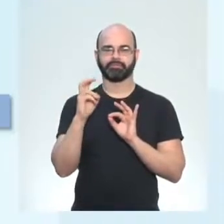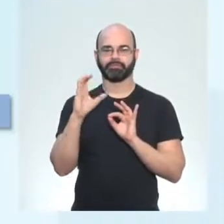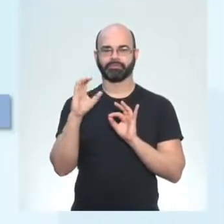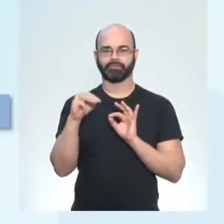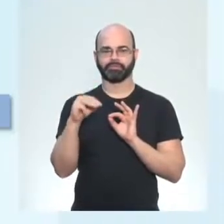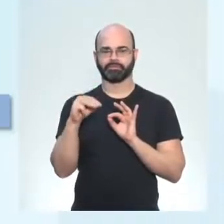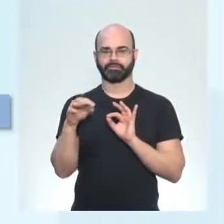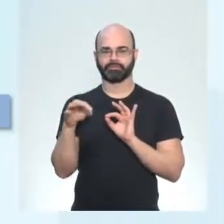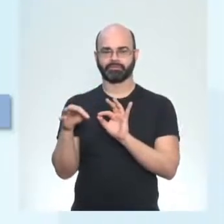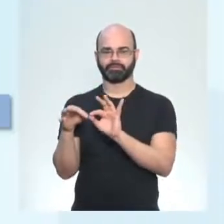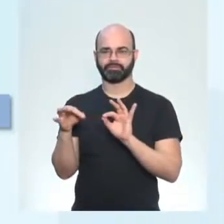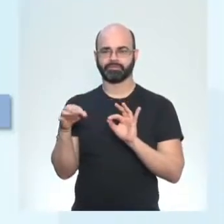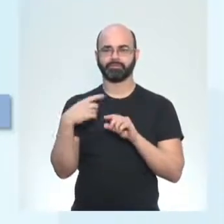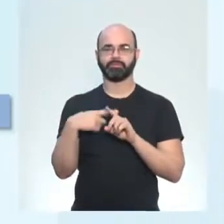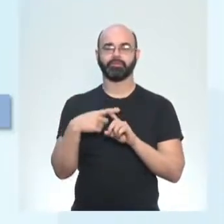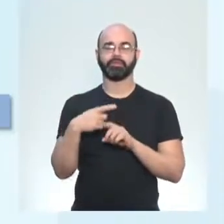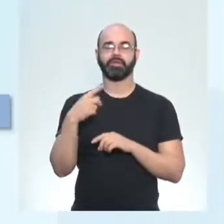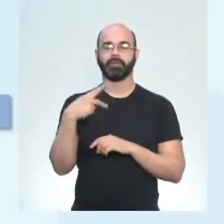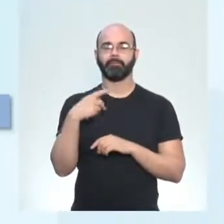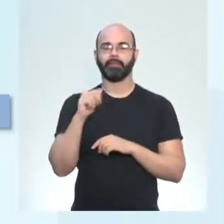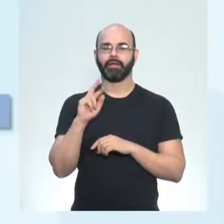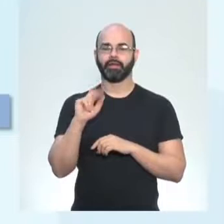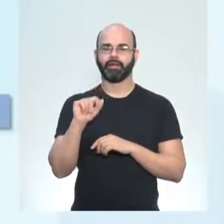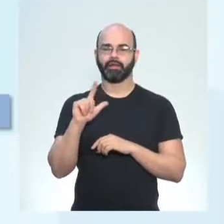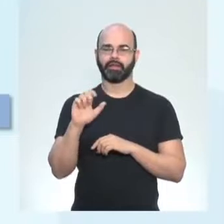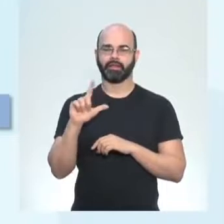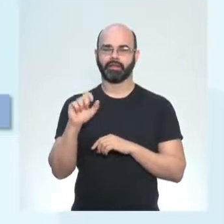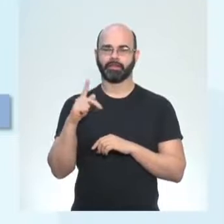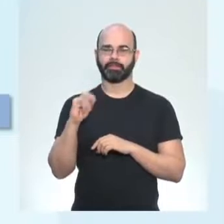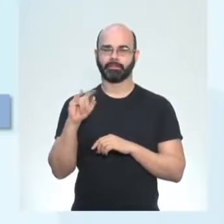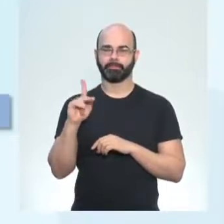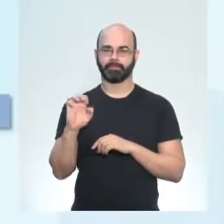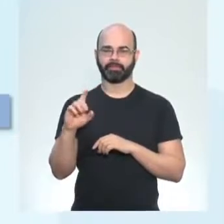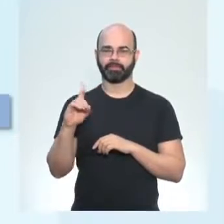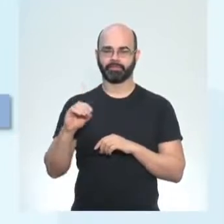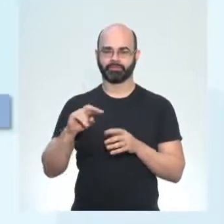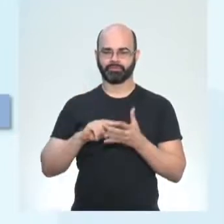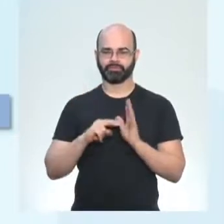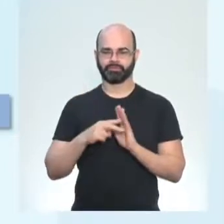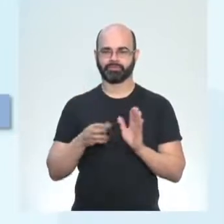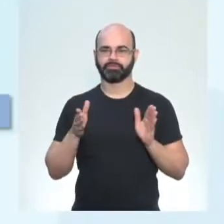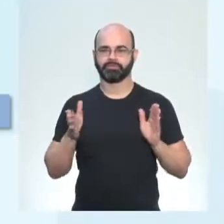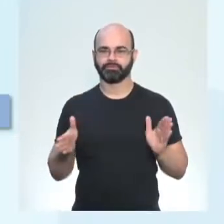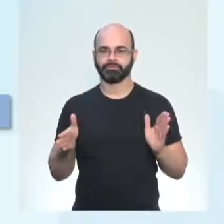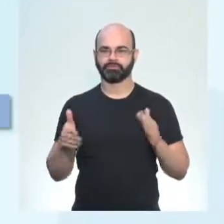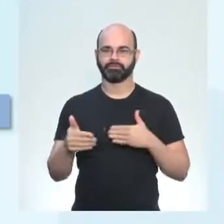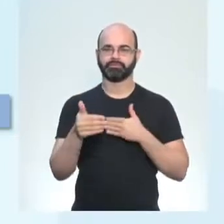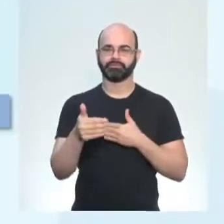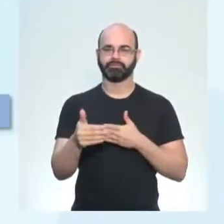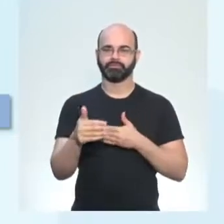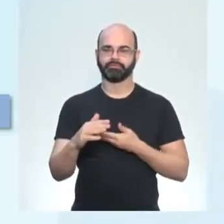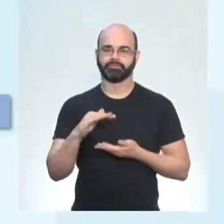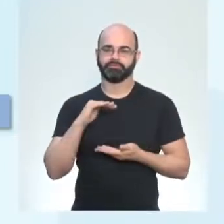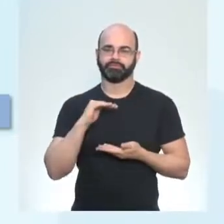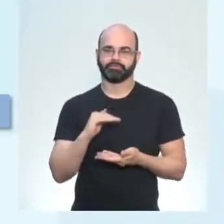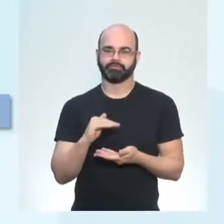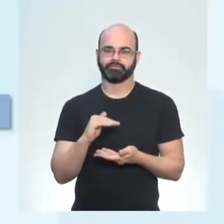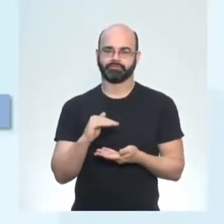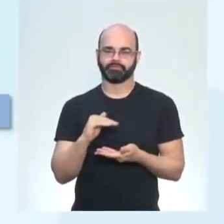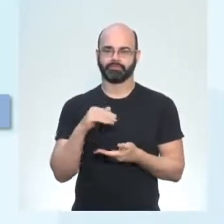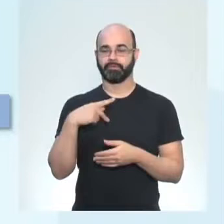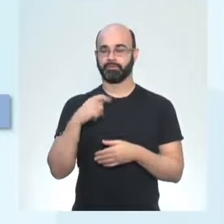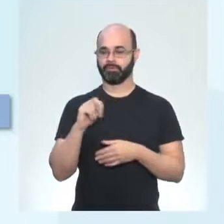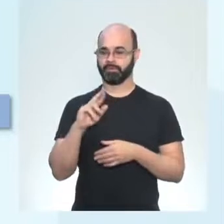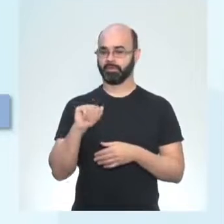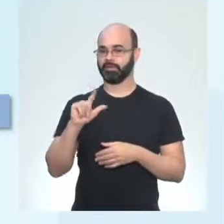um paralelepípedo, né? Então, todas as arestas que estão no mesmo sentido e direção possuem a mesma